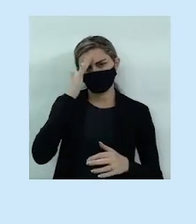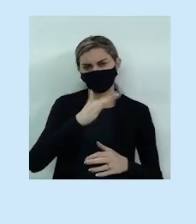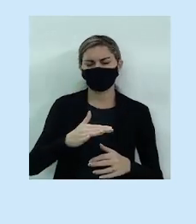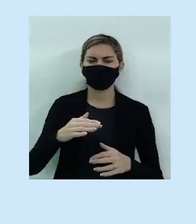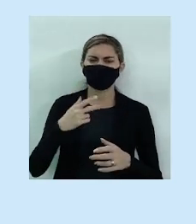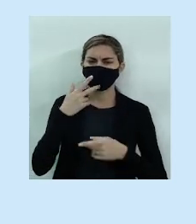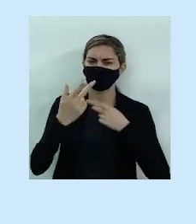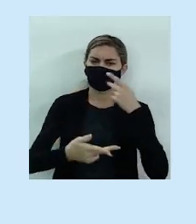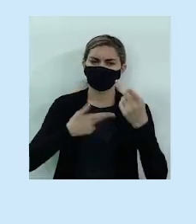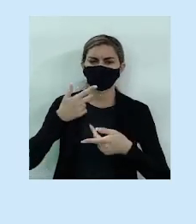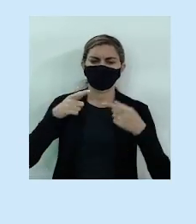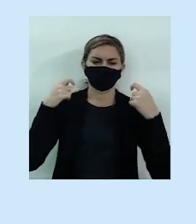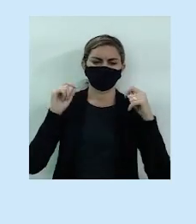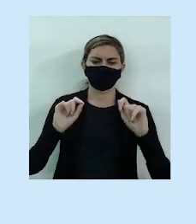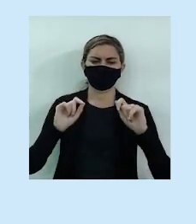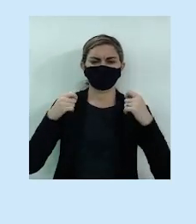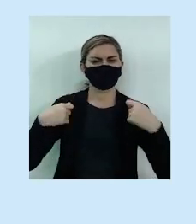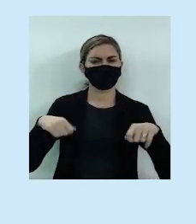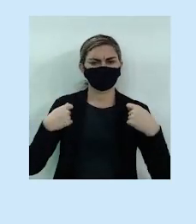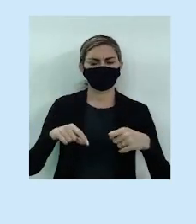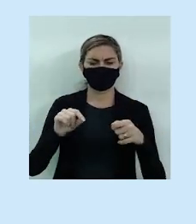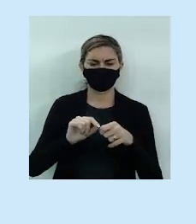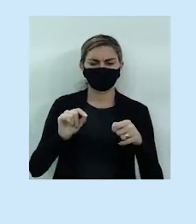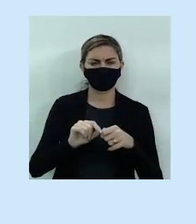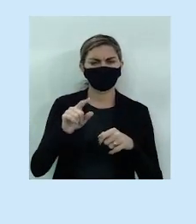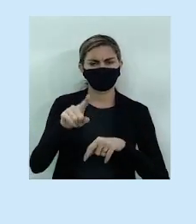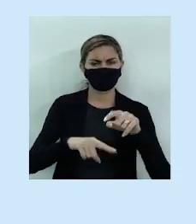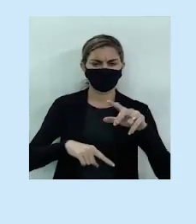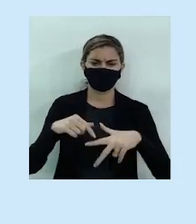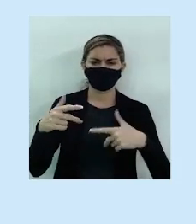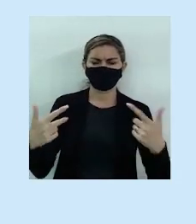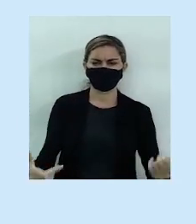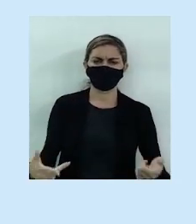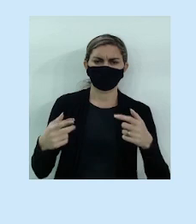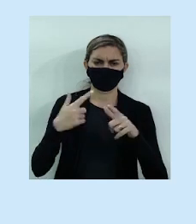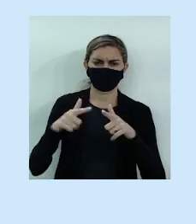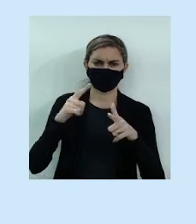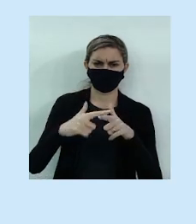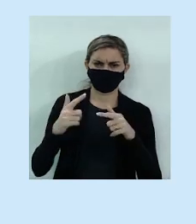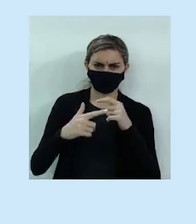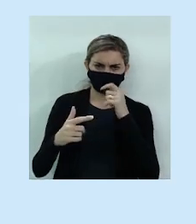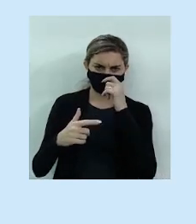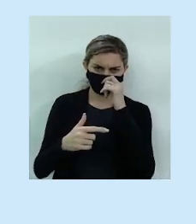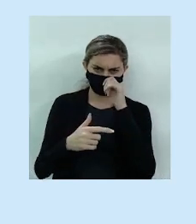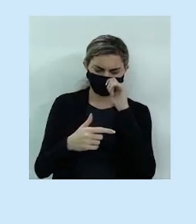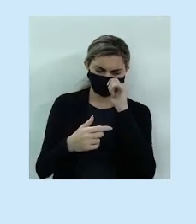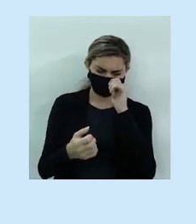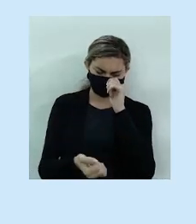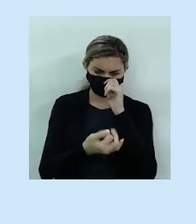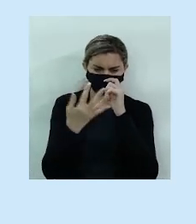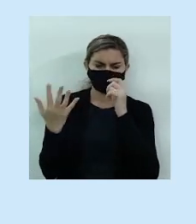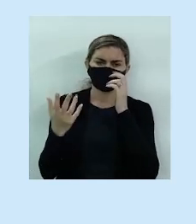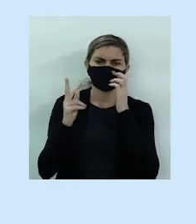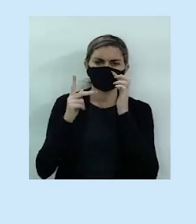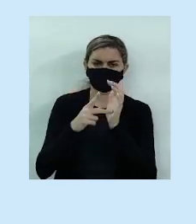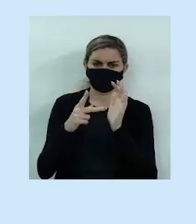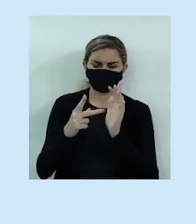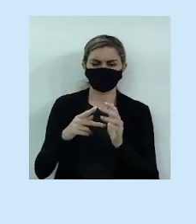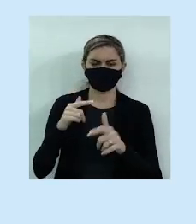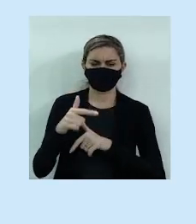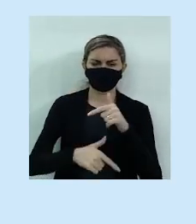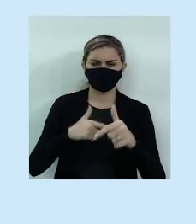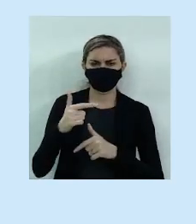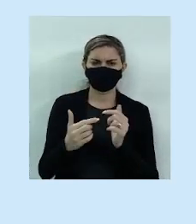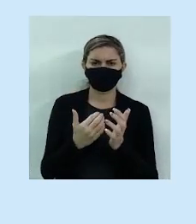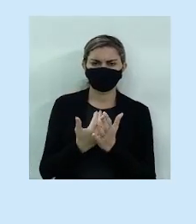vai falar o que é que precisa ser feito naqueles materiais que estão com problema, né? Enquanto isso, a gente vai